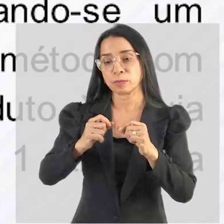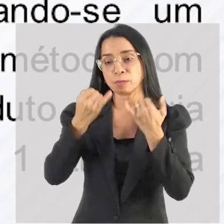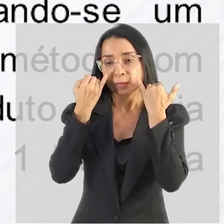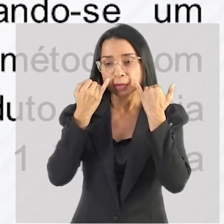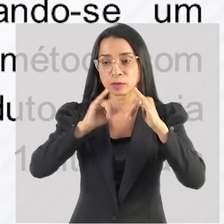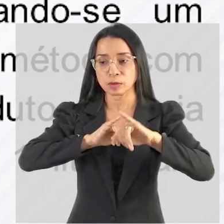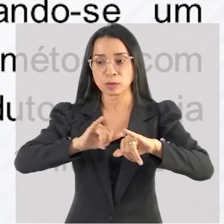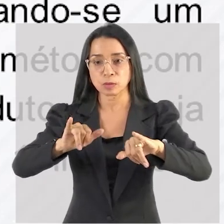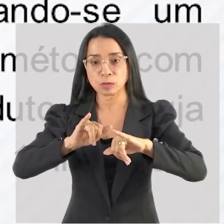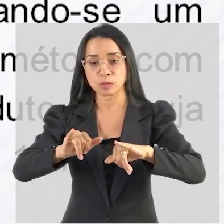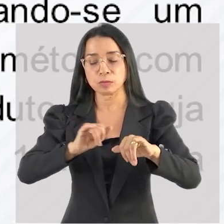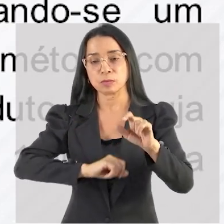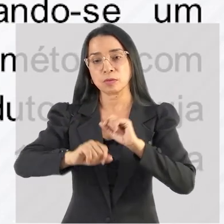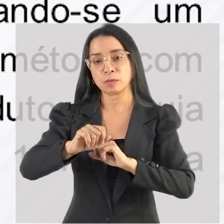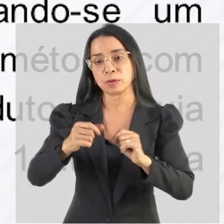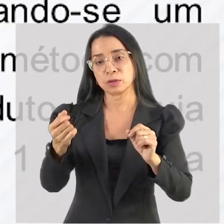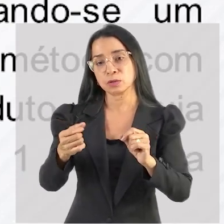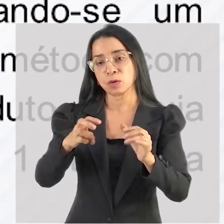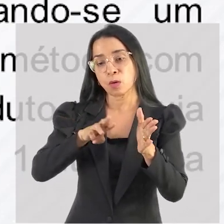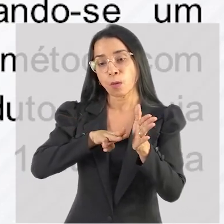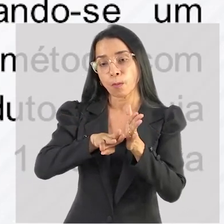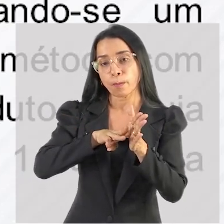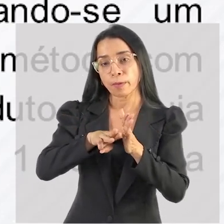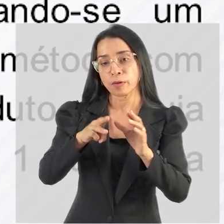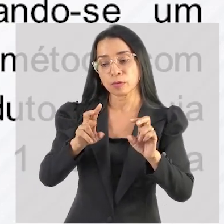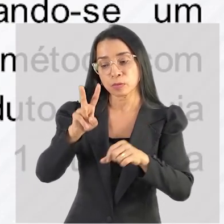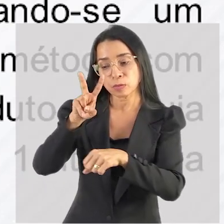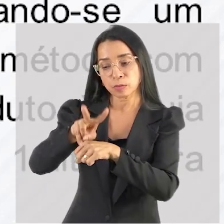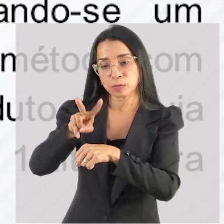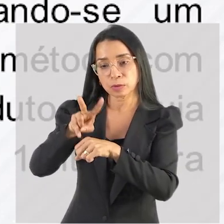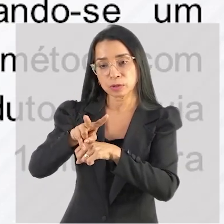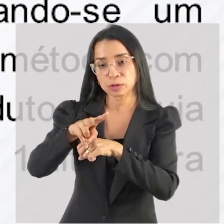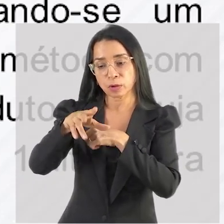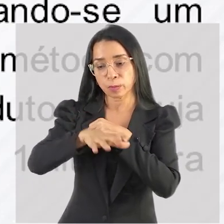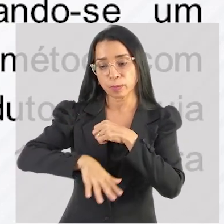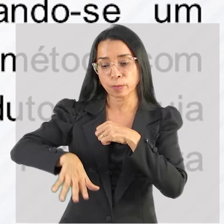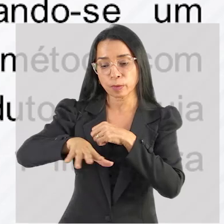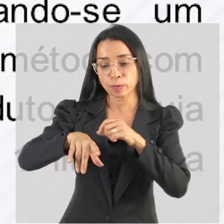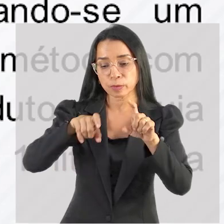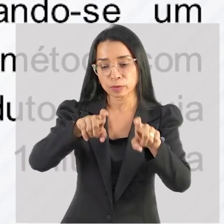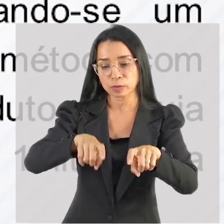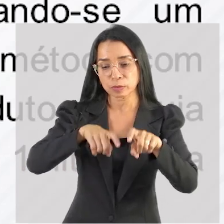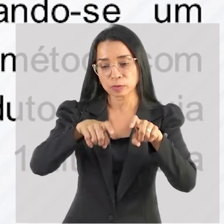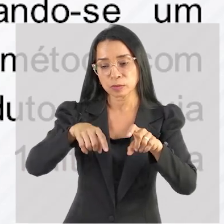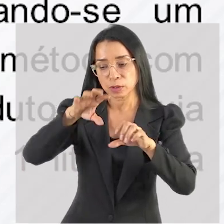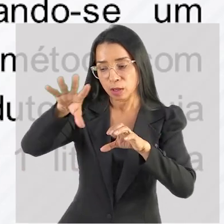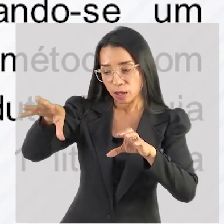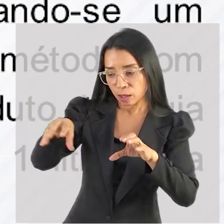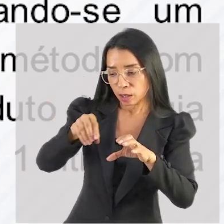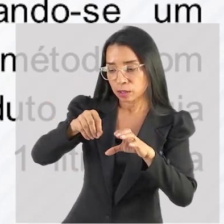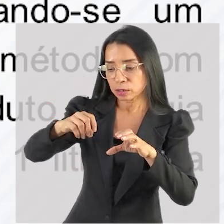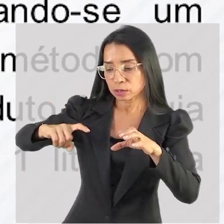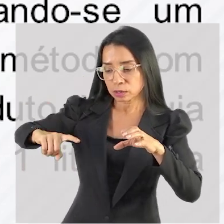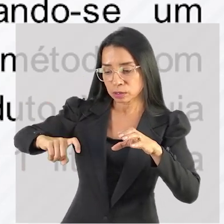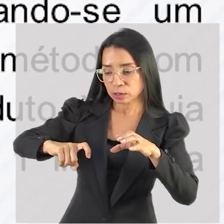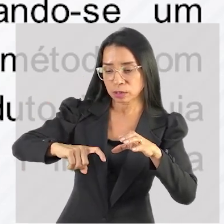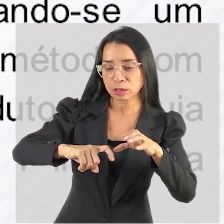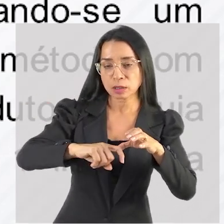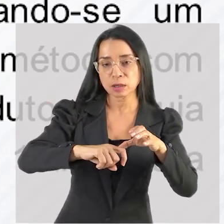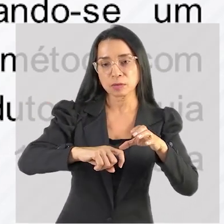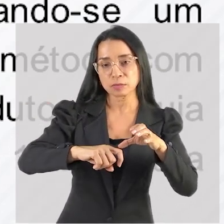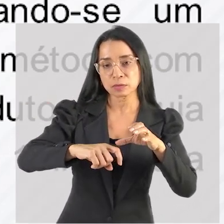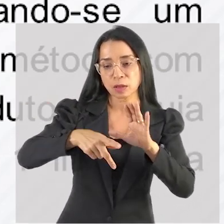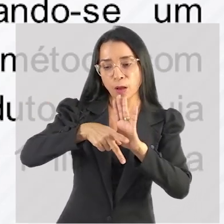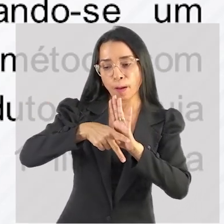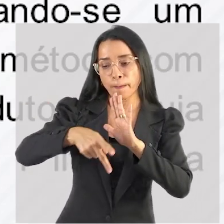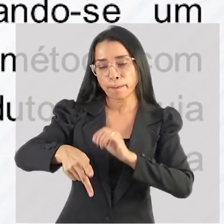de proteção para a sua lavoura, que consiste em inserir larvas específicas de rápida